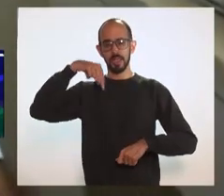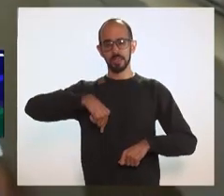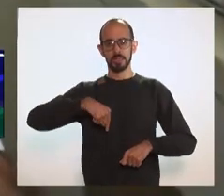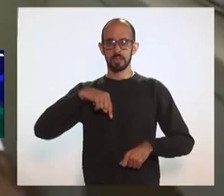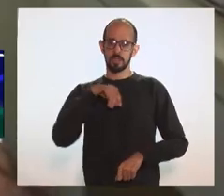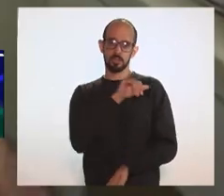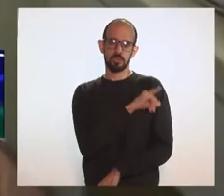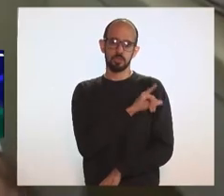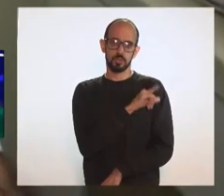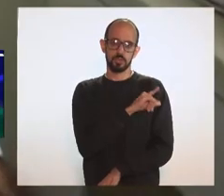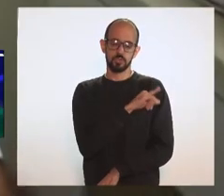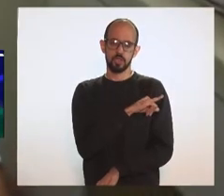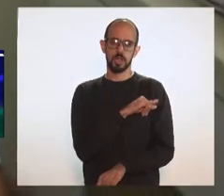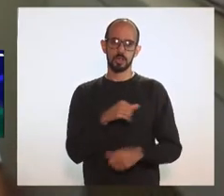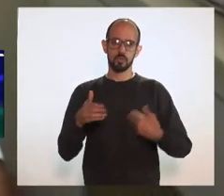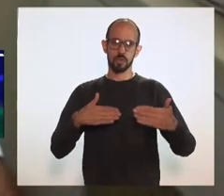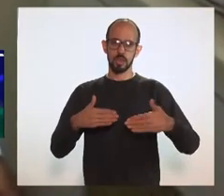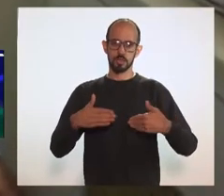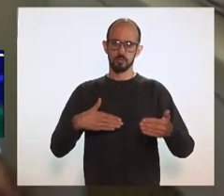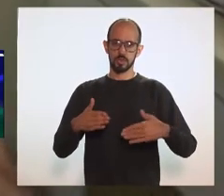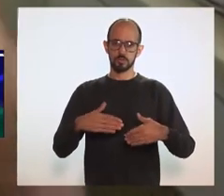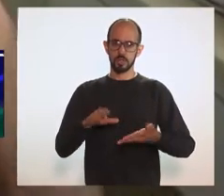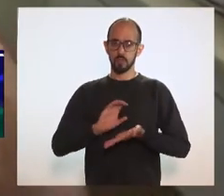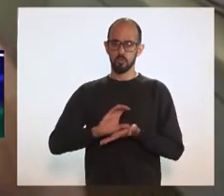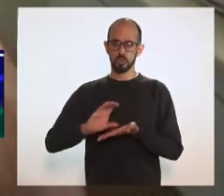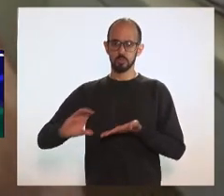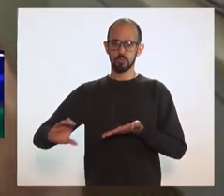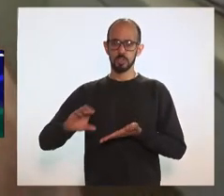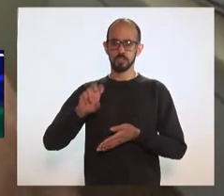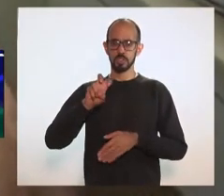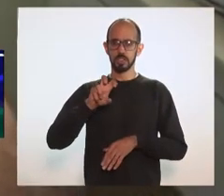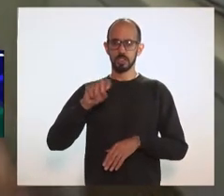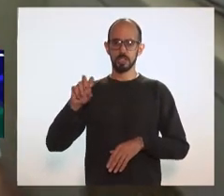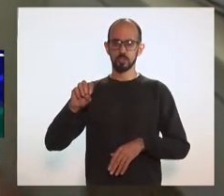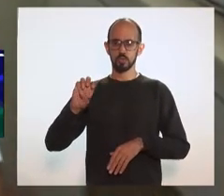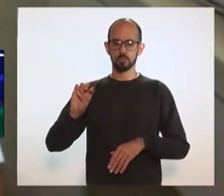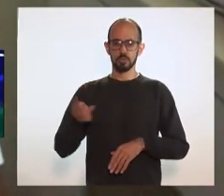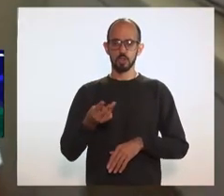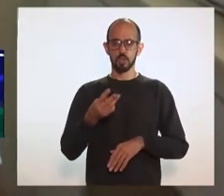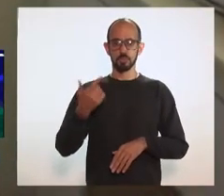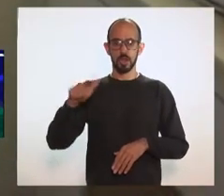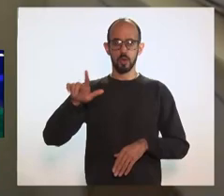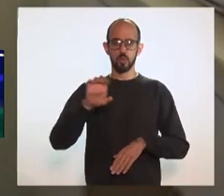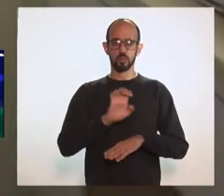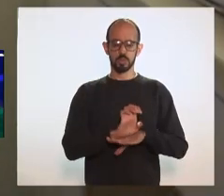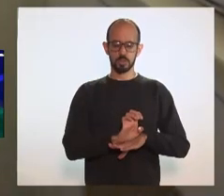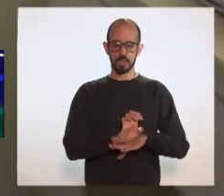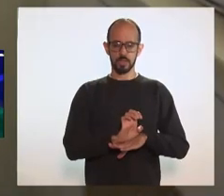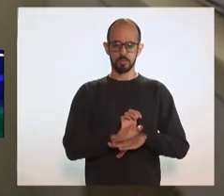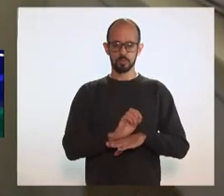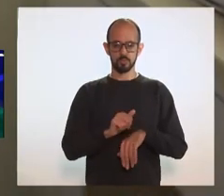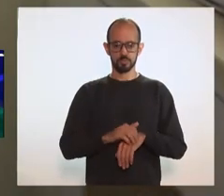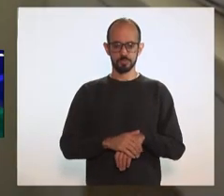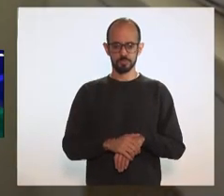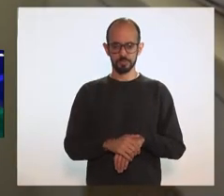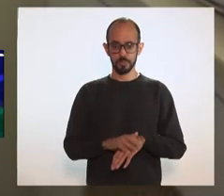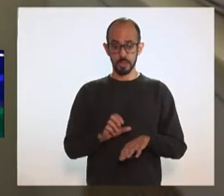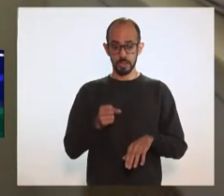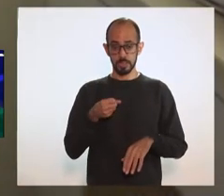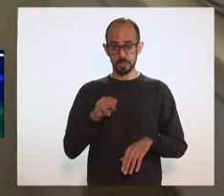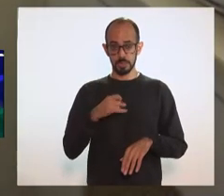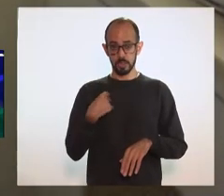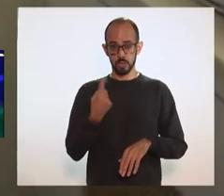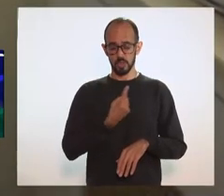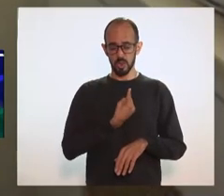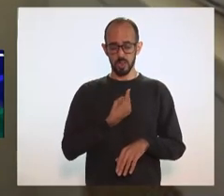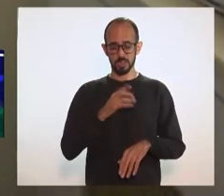Investimento este de R$500 milhões para outro estado da federação. Olha só. Se nós já